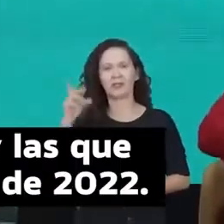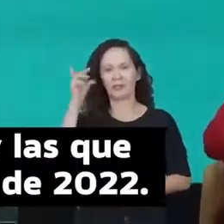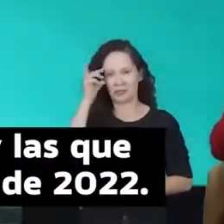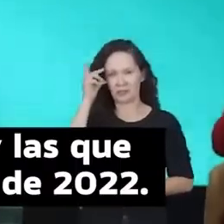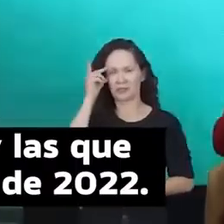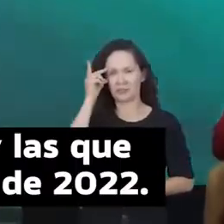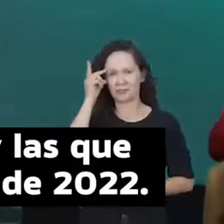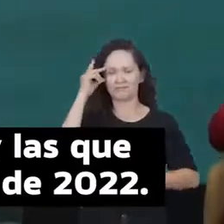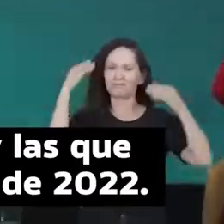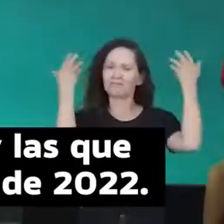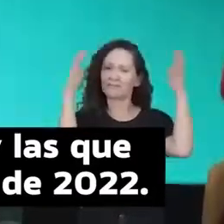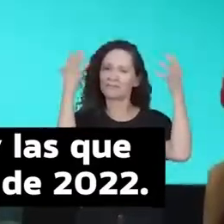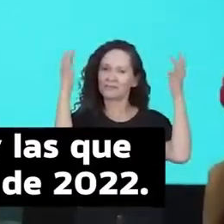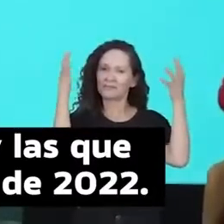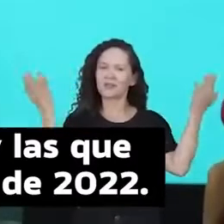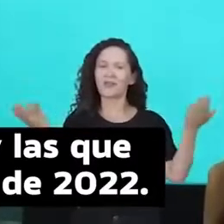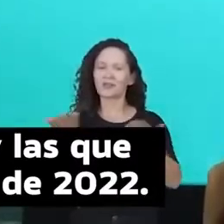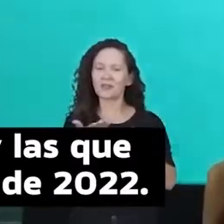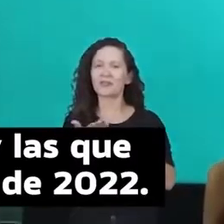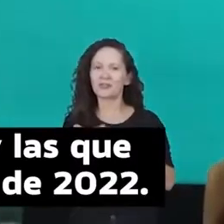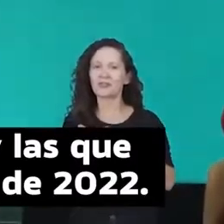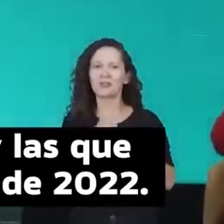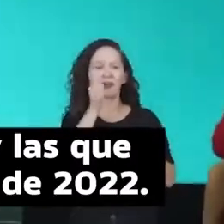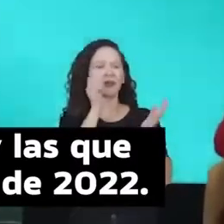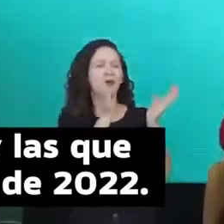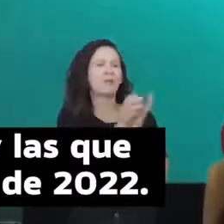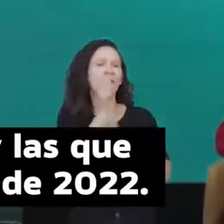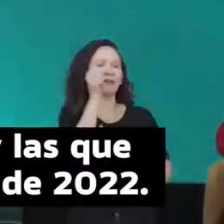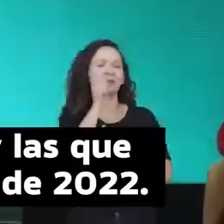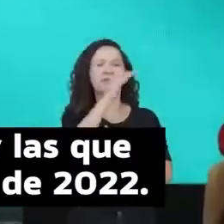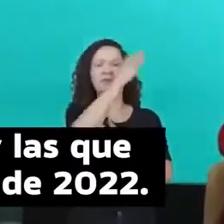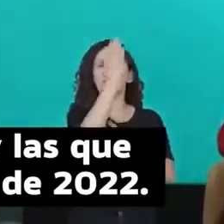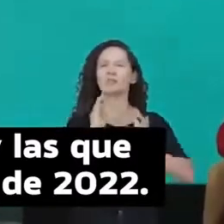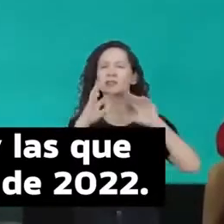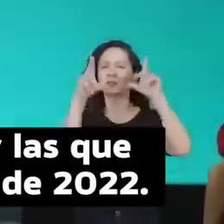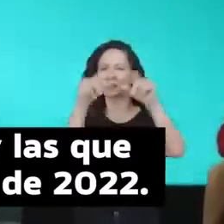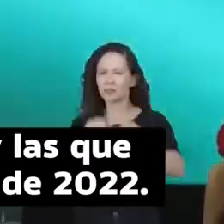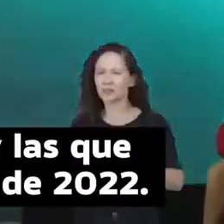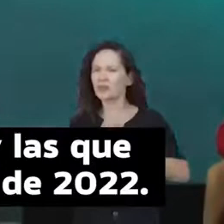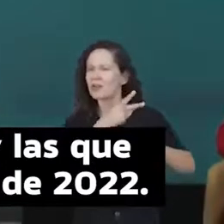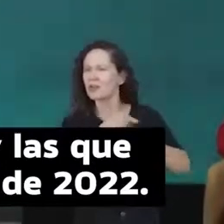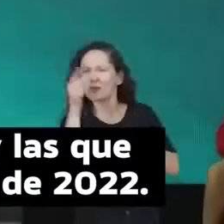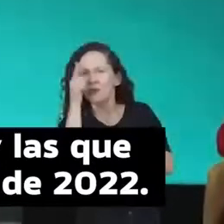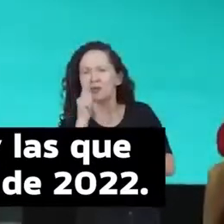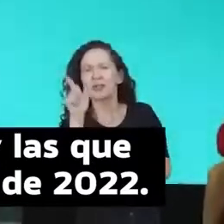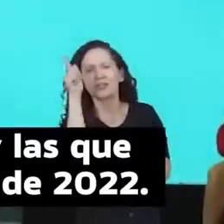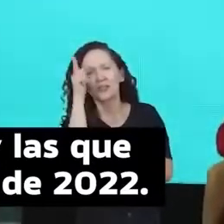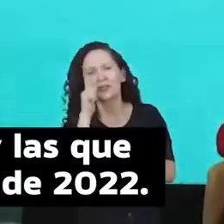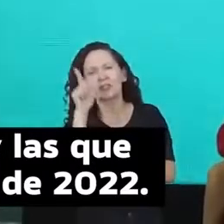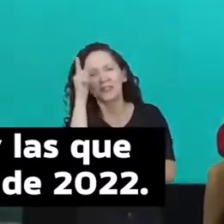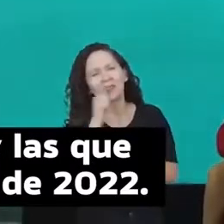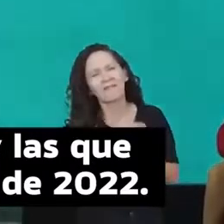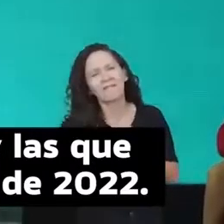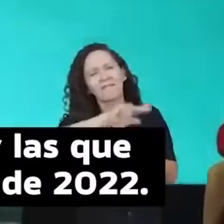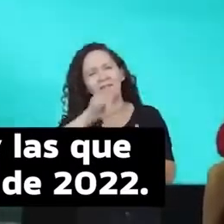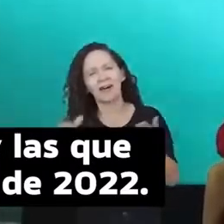parabenizar as mulheres brasileiras pelas conquistas que já obtiveram e pelas conquistas